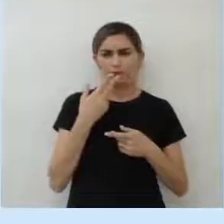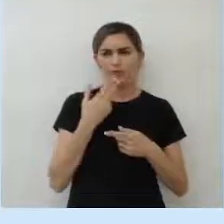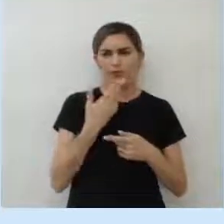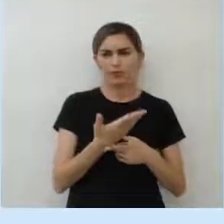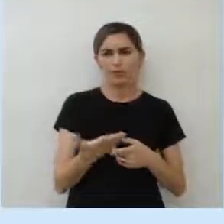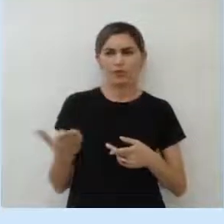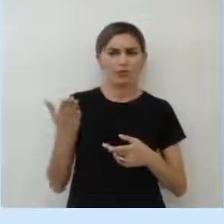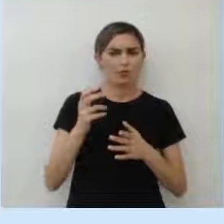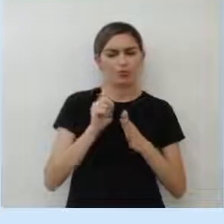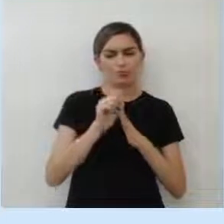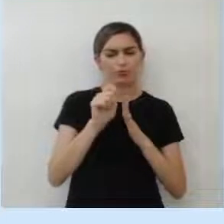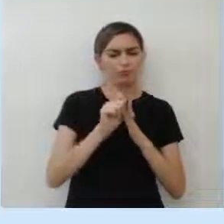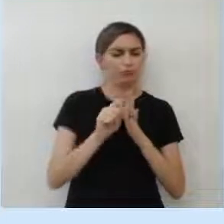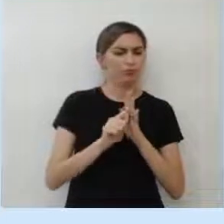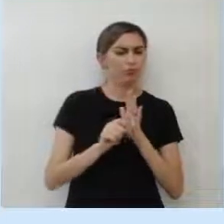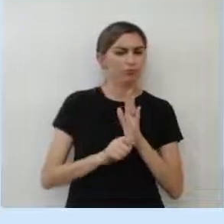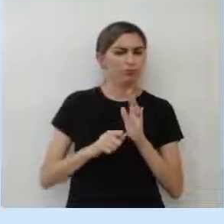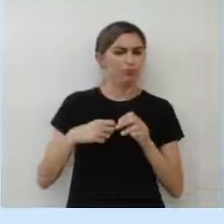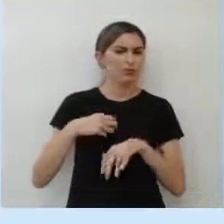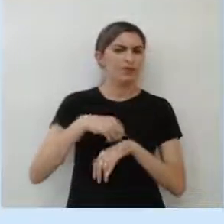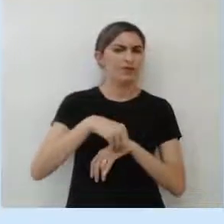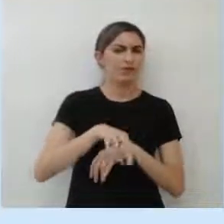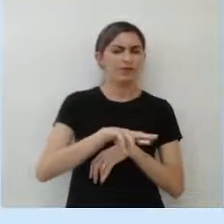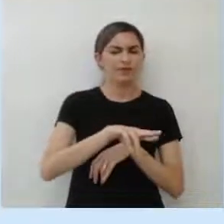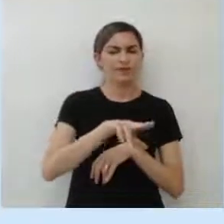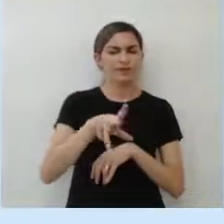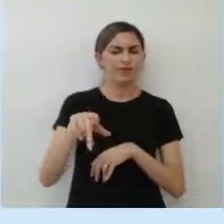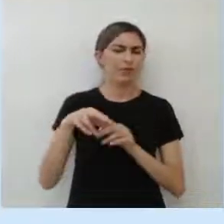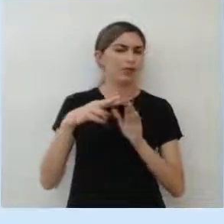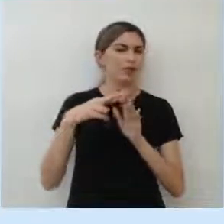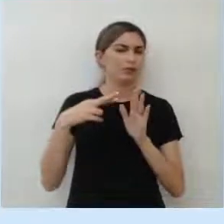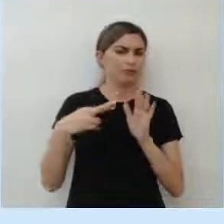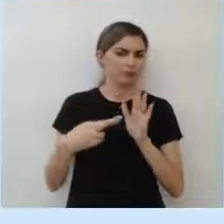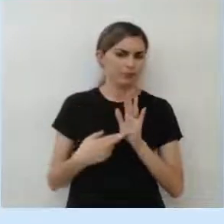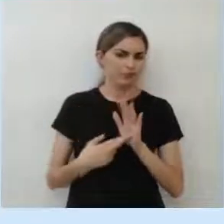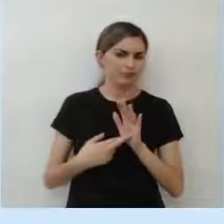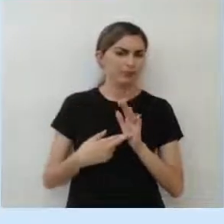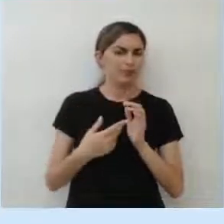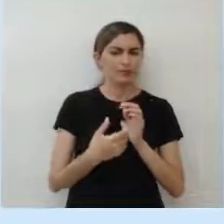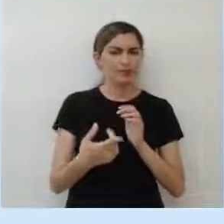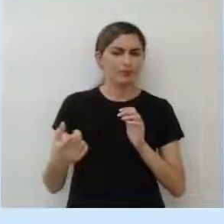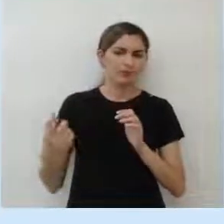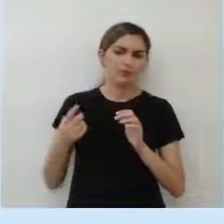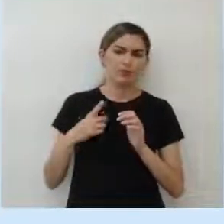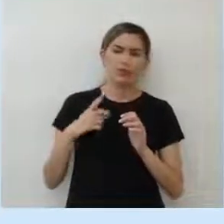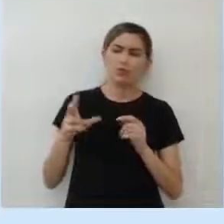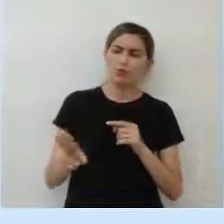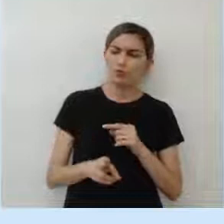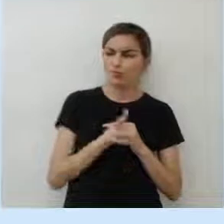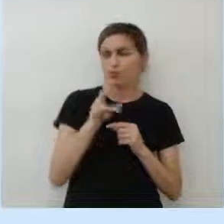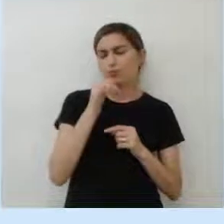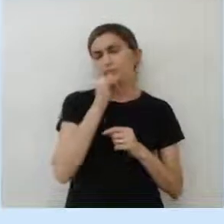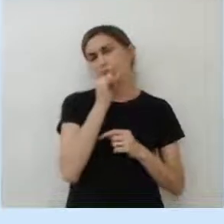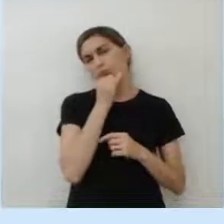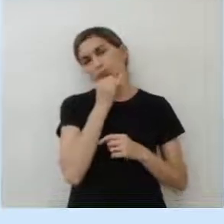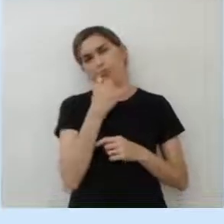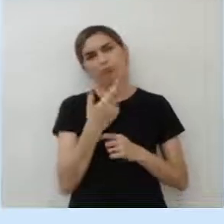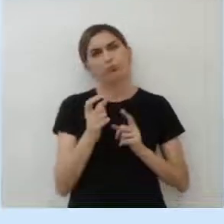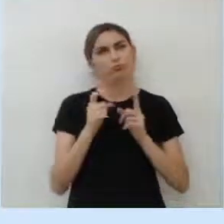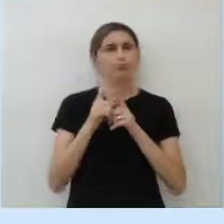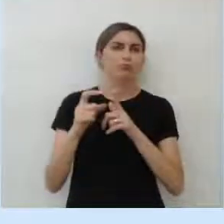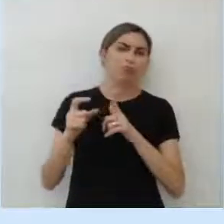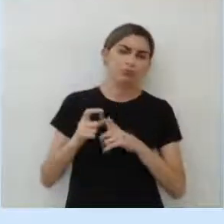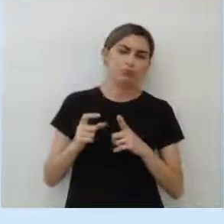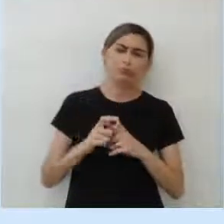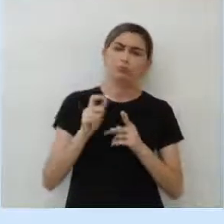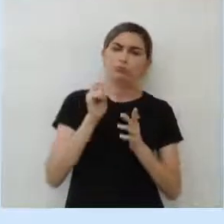a ortografia, ela traz várias regrinhas, certo? Sejam para a questão de uso, por exemplo, de palavras que